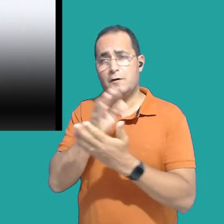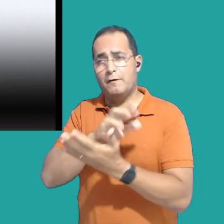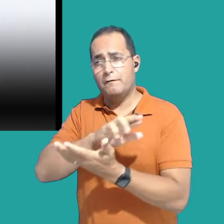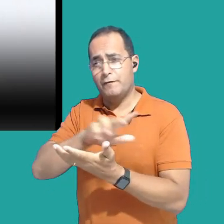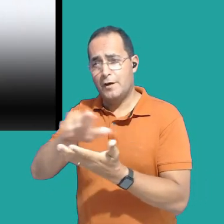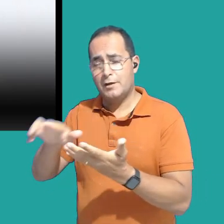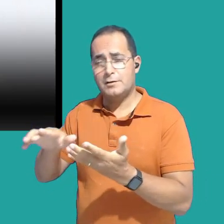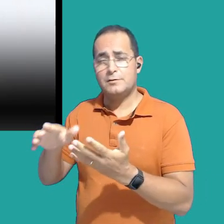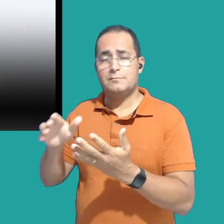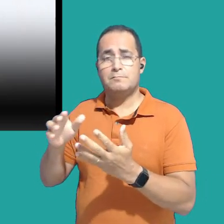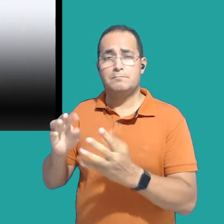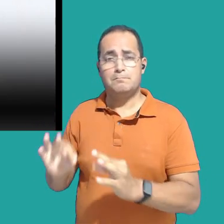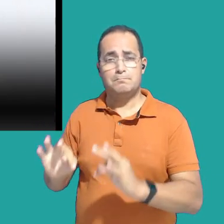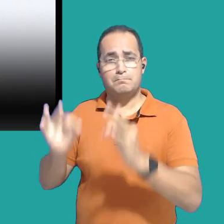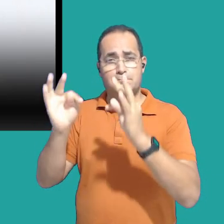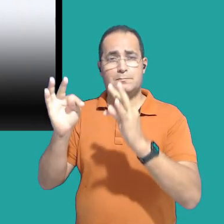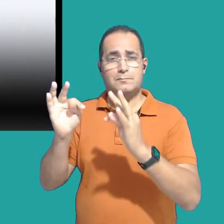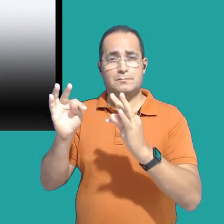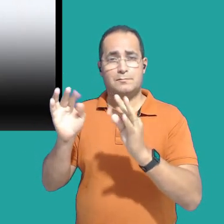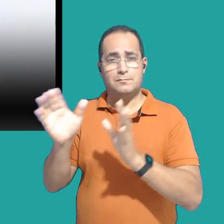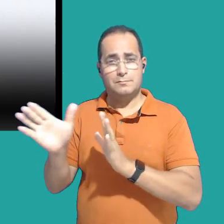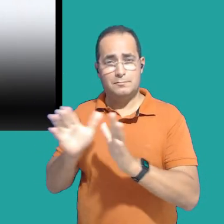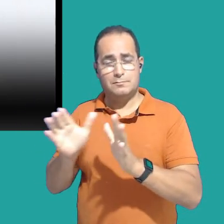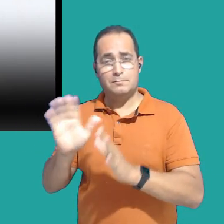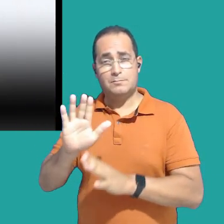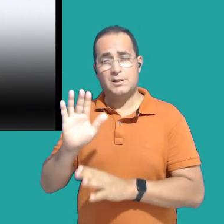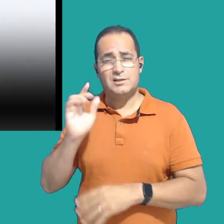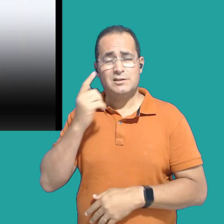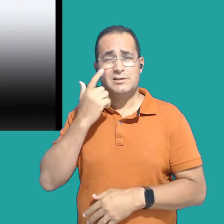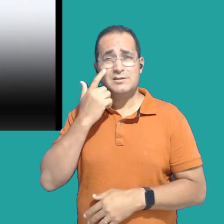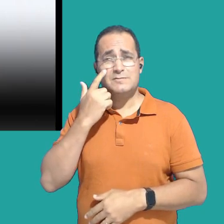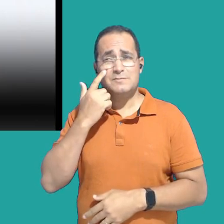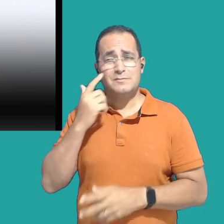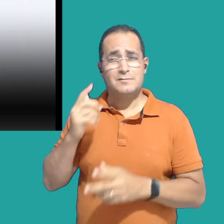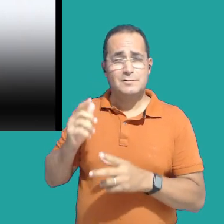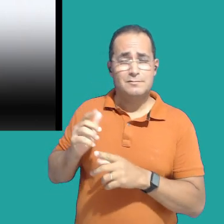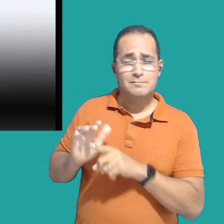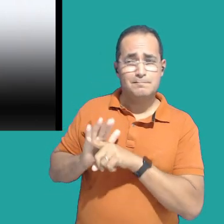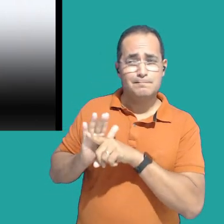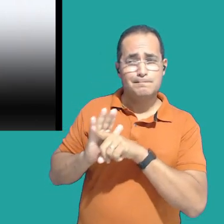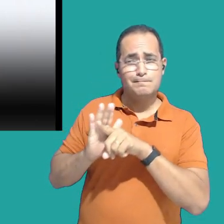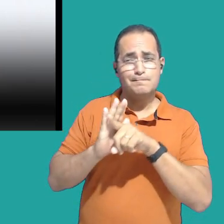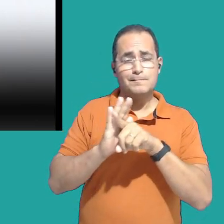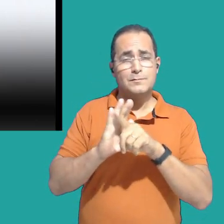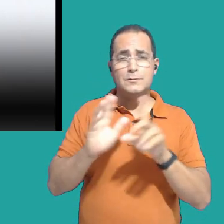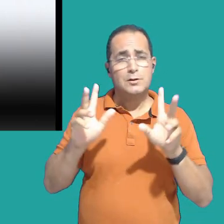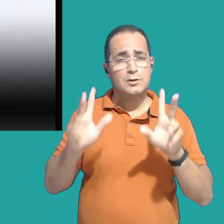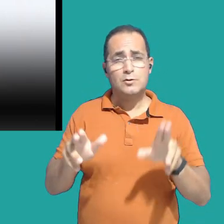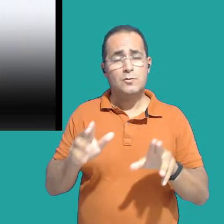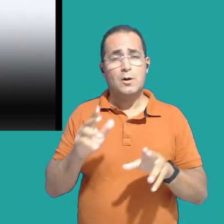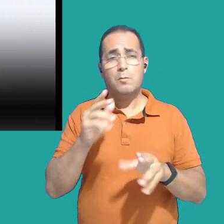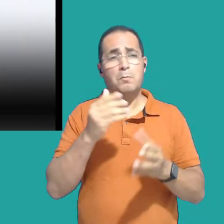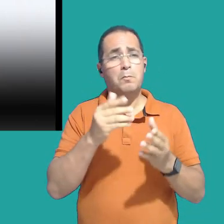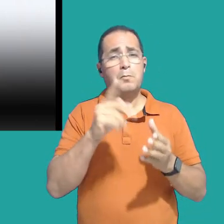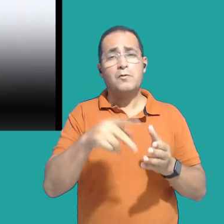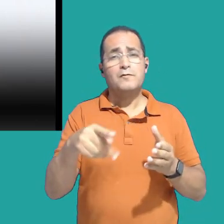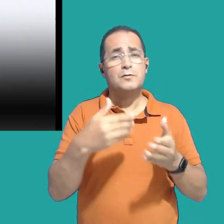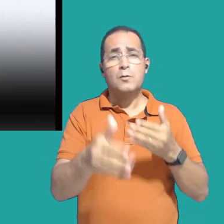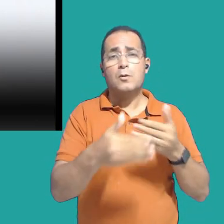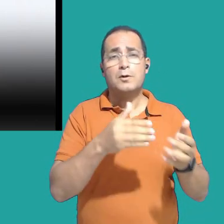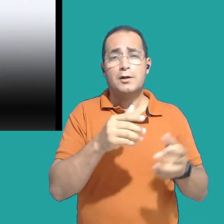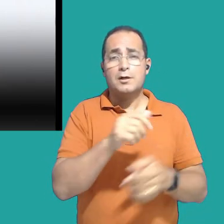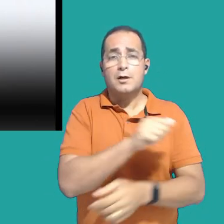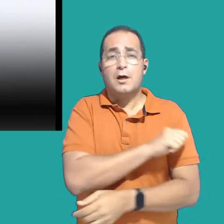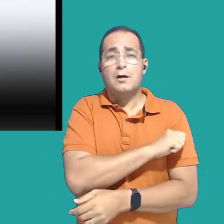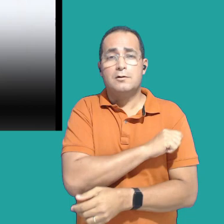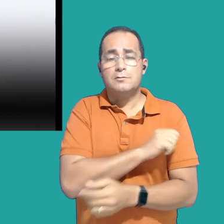conhecer várias tecnologias assistivas, mas se eu não fizer uma sondagem, da mesma forma como qualquer professor vai fazer com o